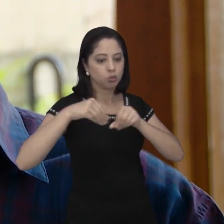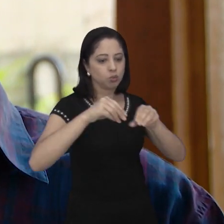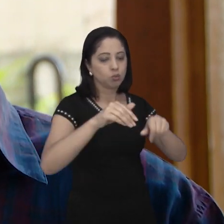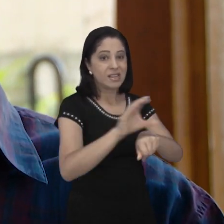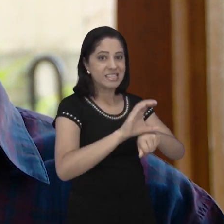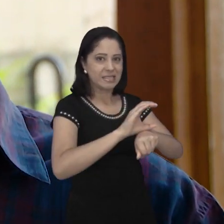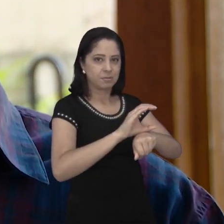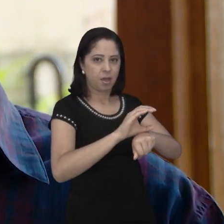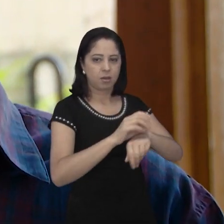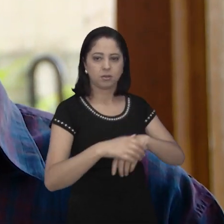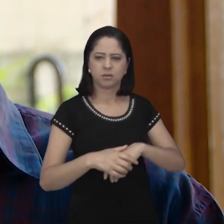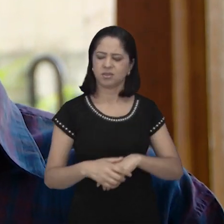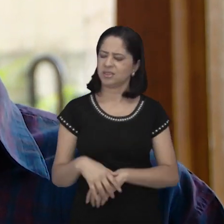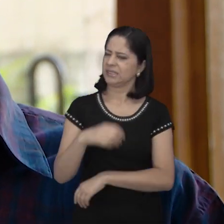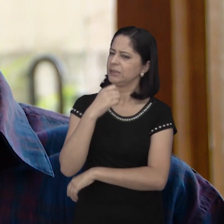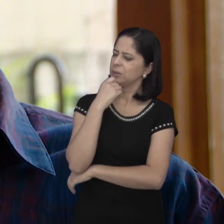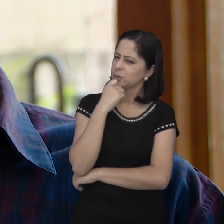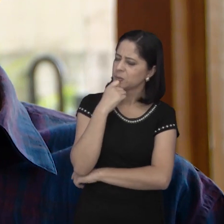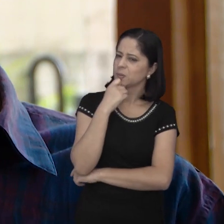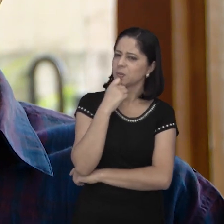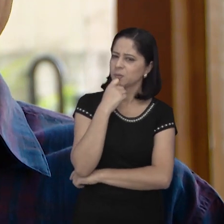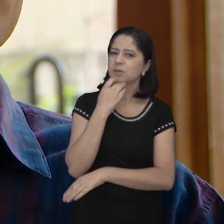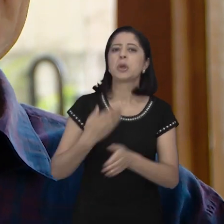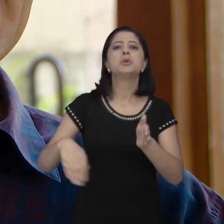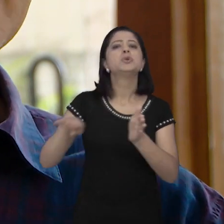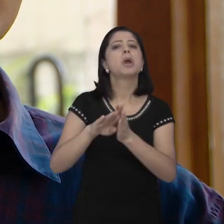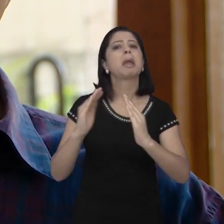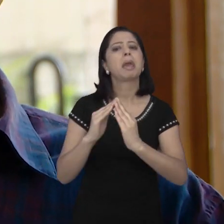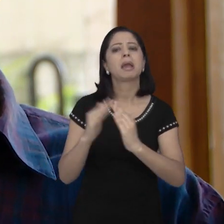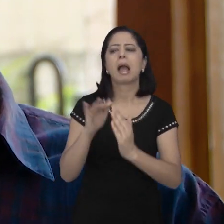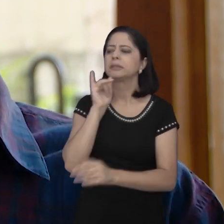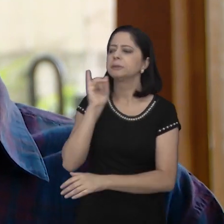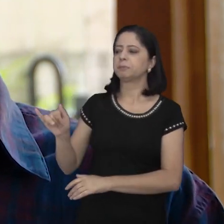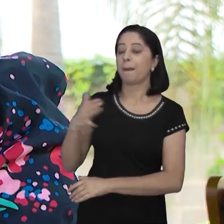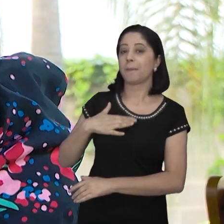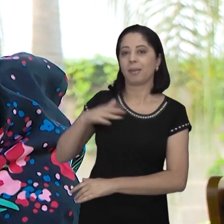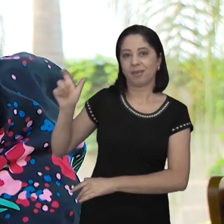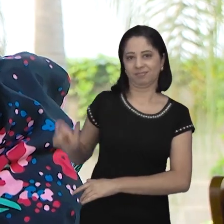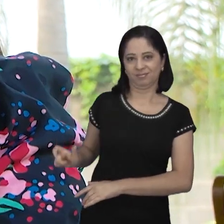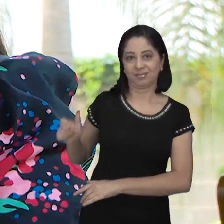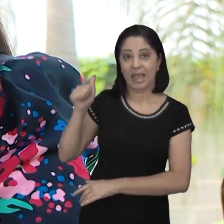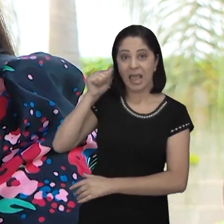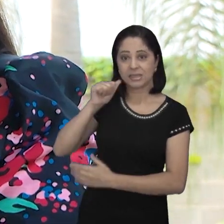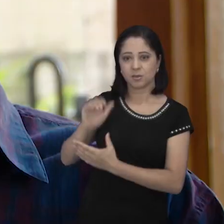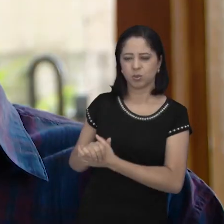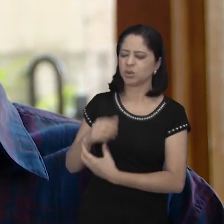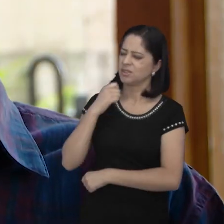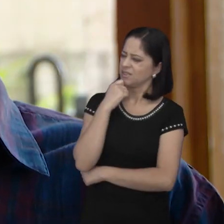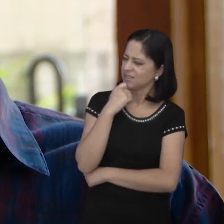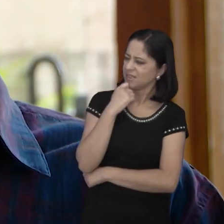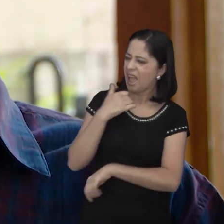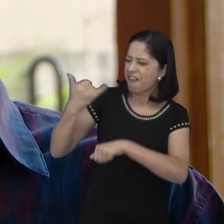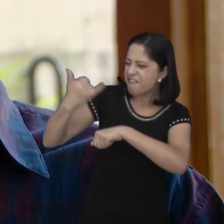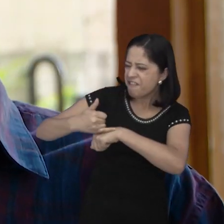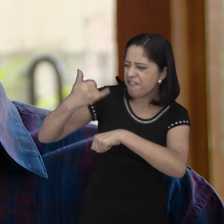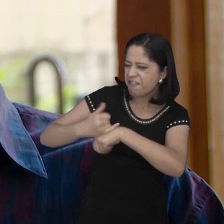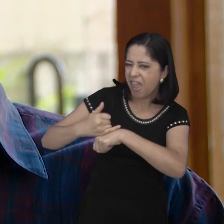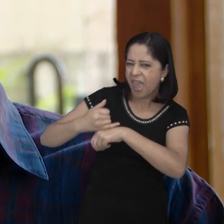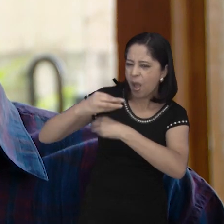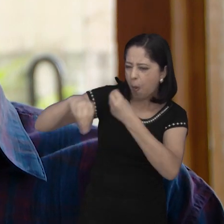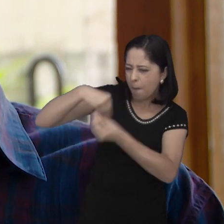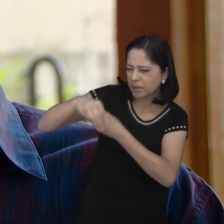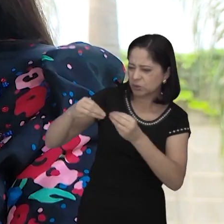é tudo em concreto armado. Eu cheguei em casa, falei para ela, mostrei para ela, ela falou,